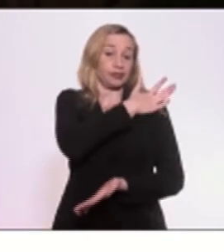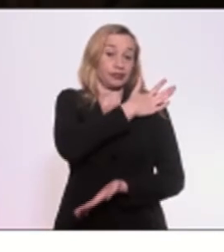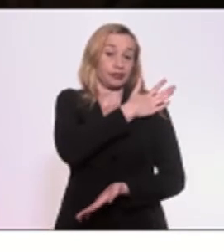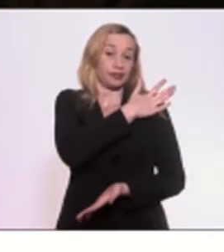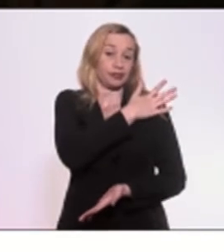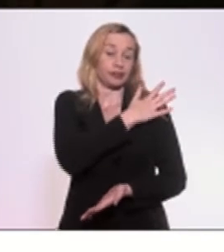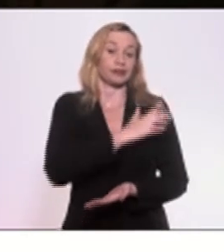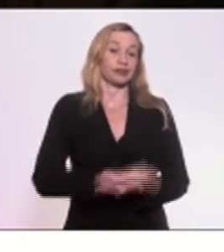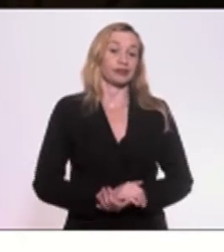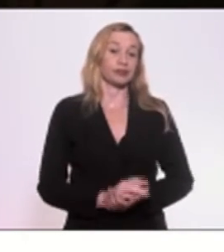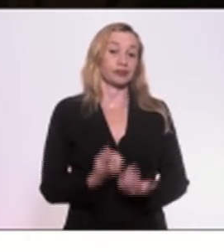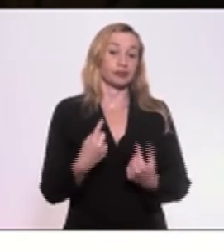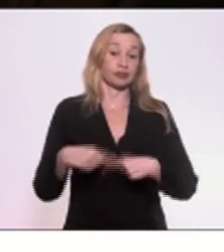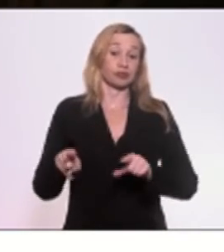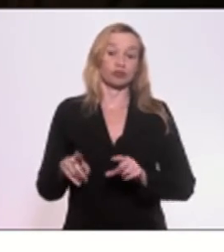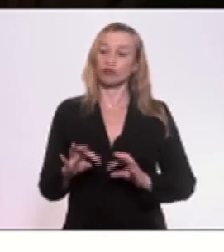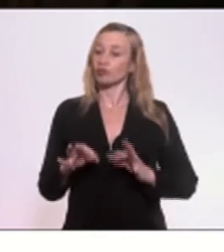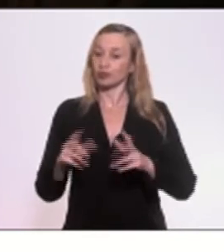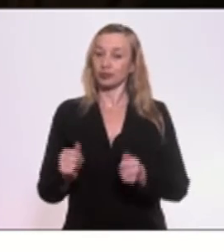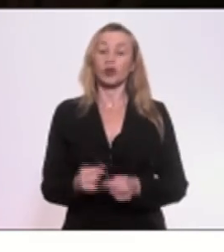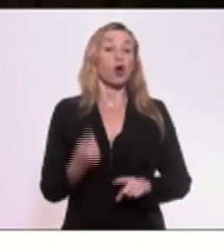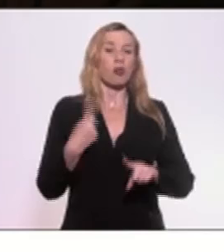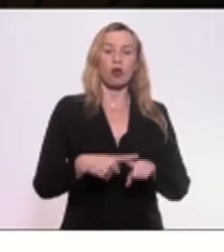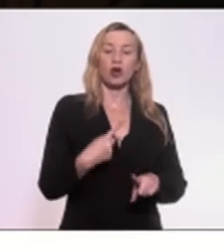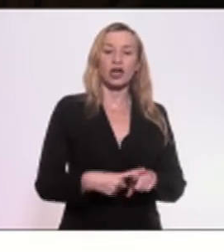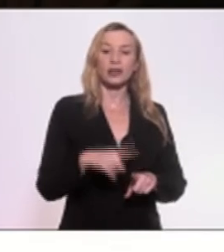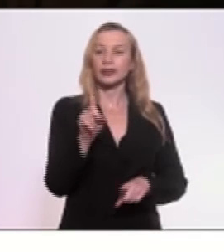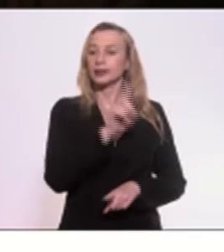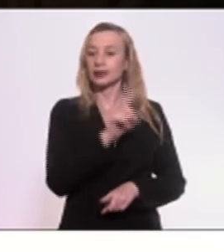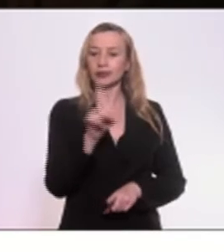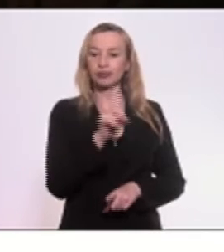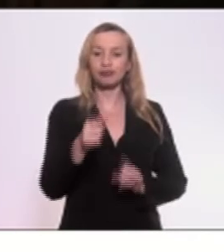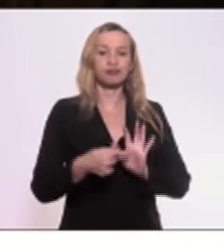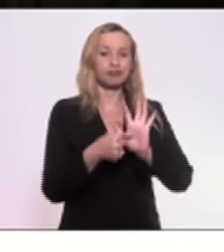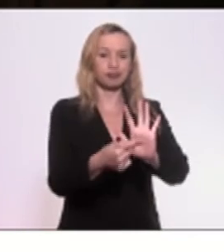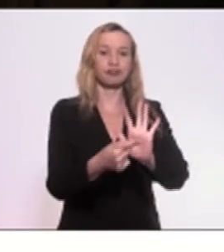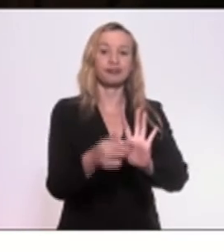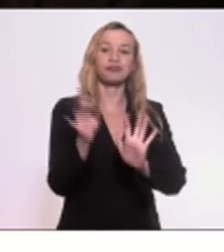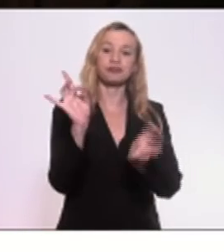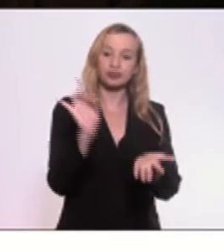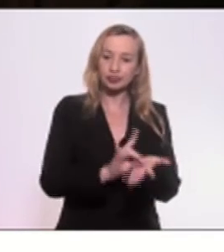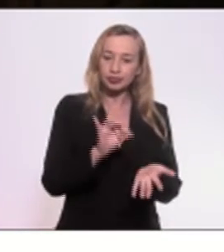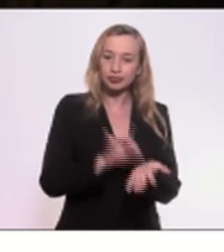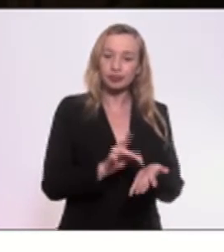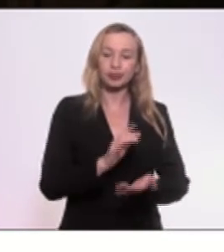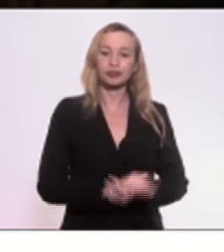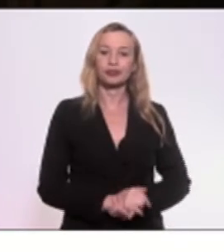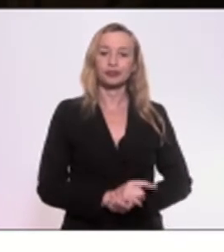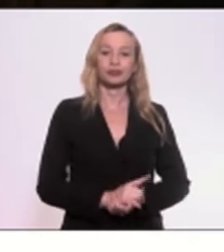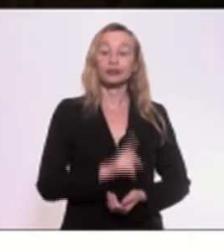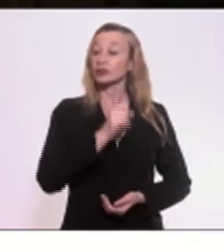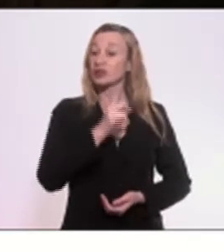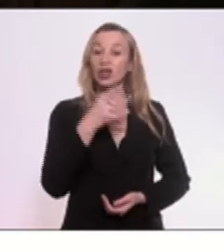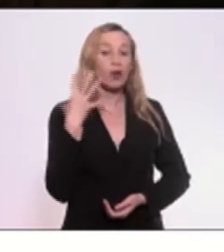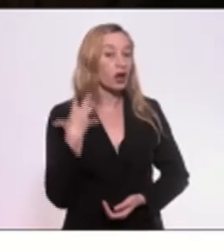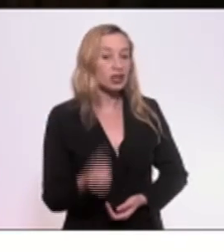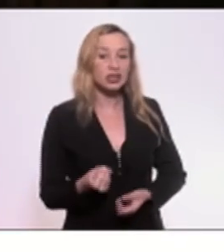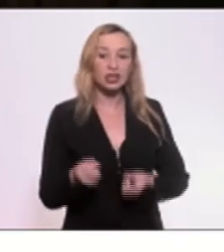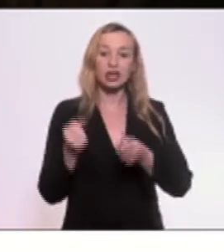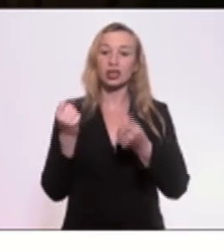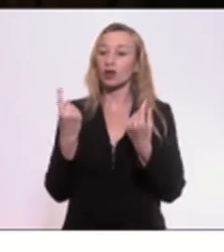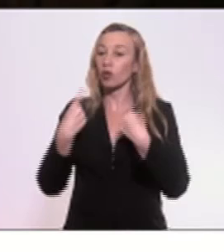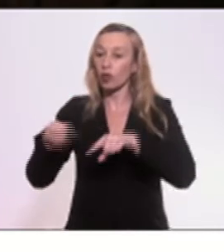essas contradições, porque não são transparentes, não admitem a